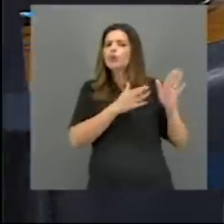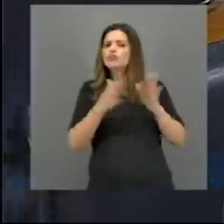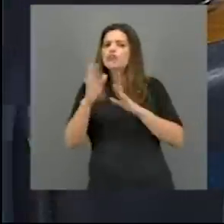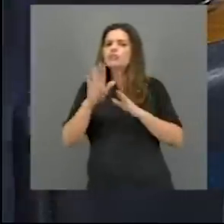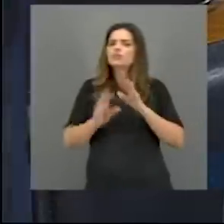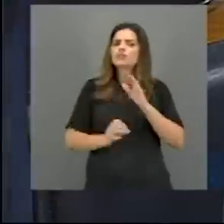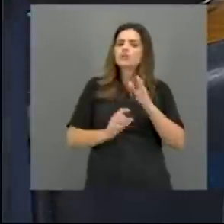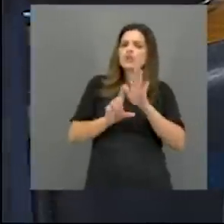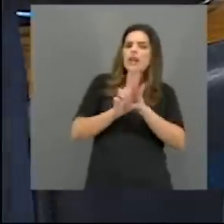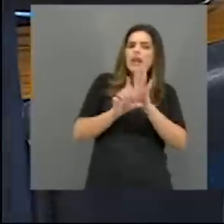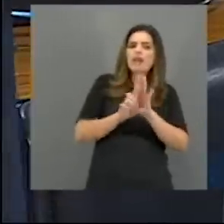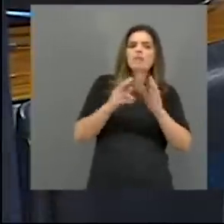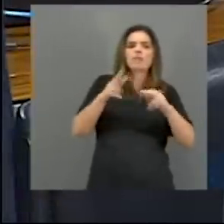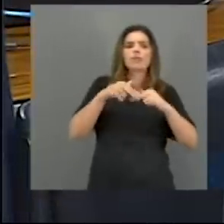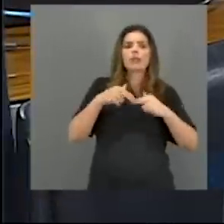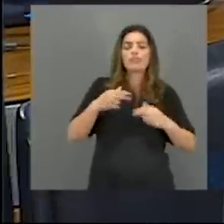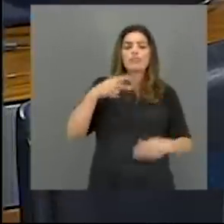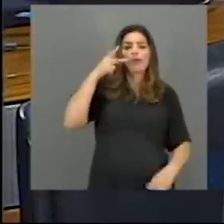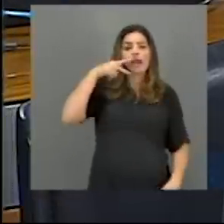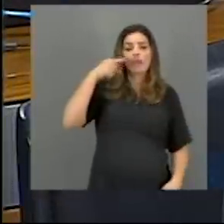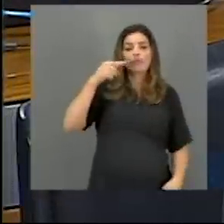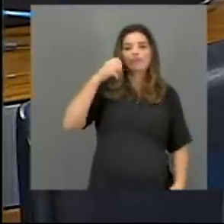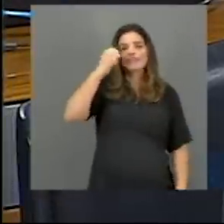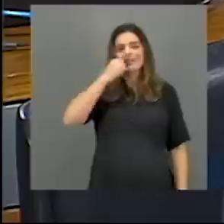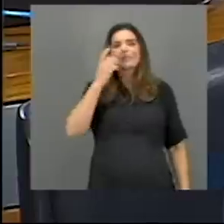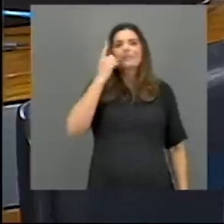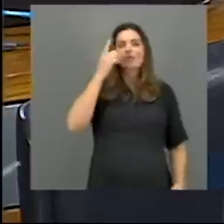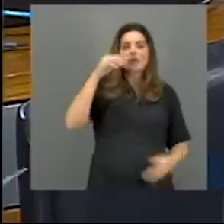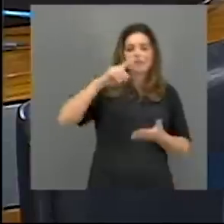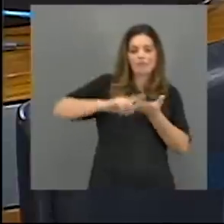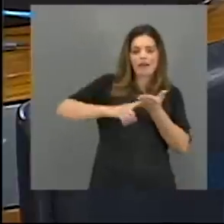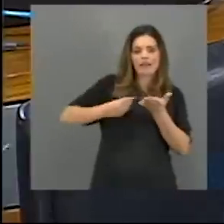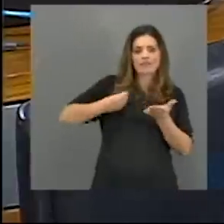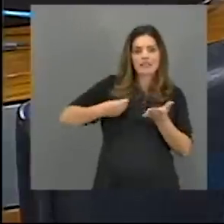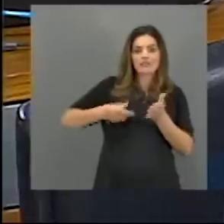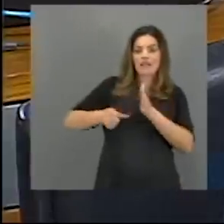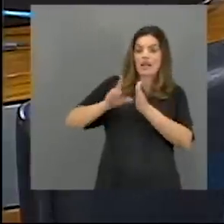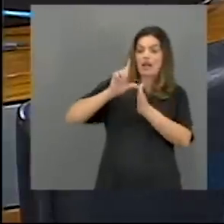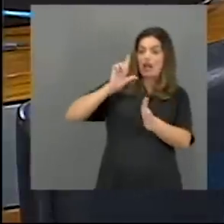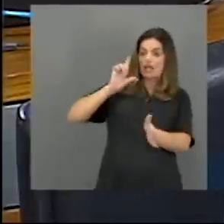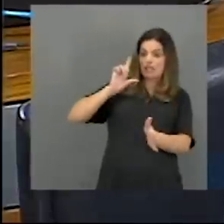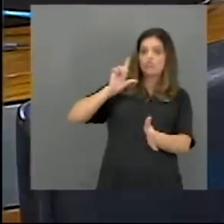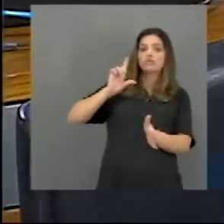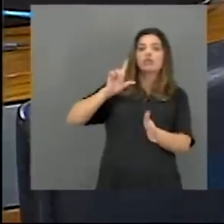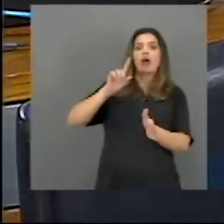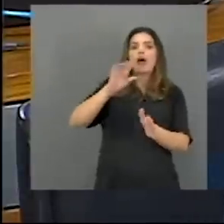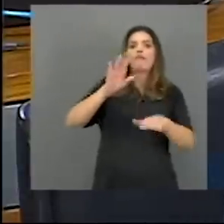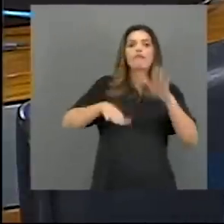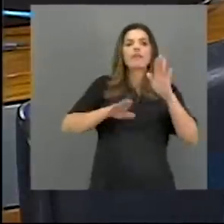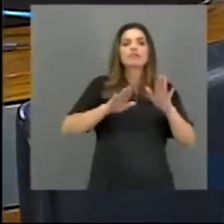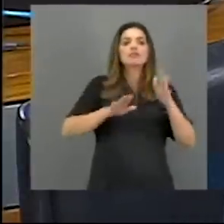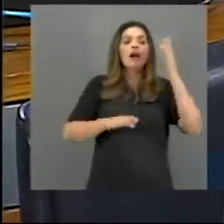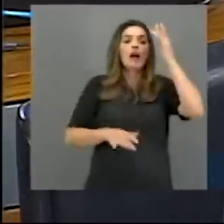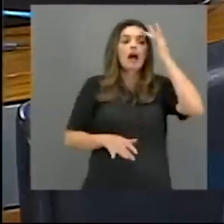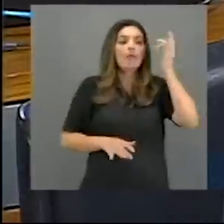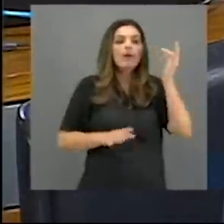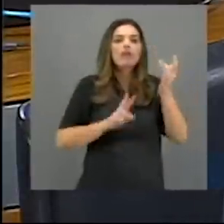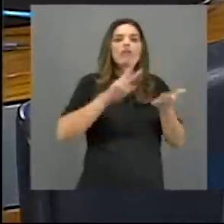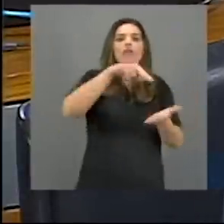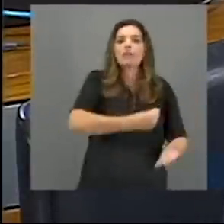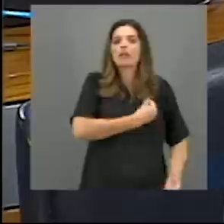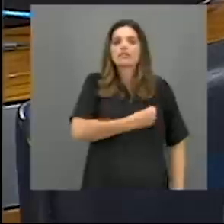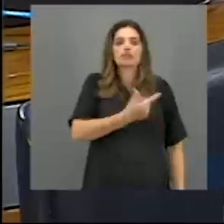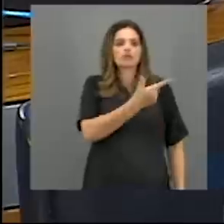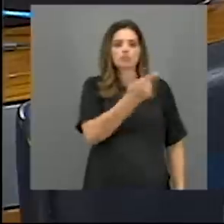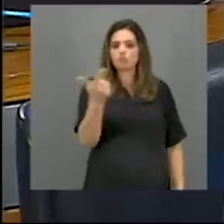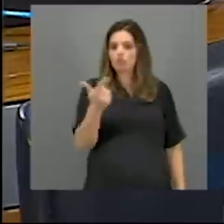que os parlamentares que deram presença na comissão no dia anterior, muitas vezes, não estão nem presentes no Congresso Nacional quando do reinício dos trabalhos do dia